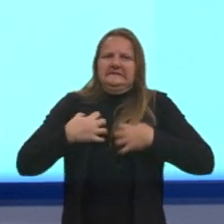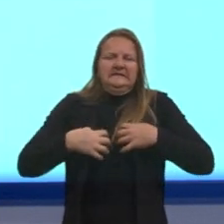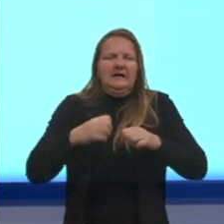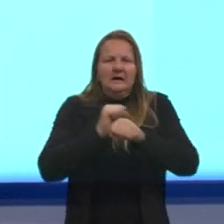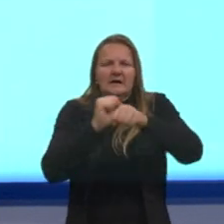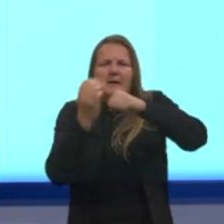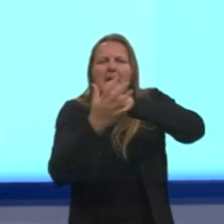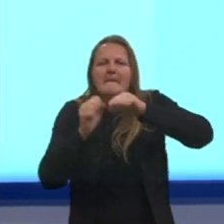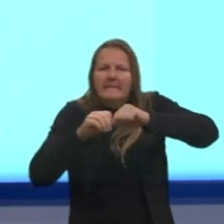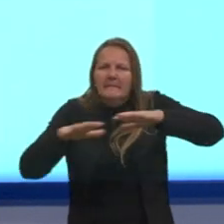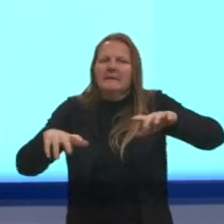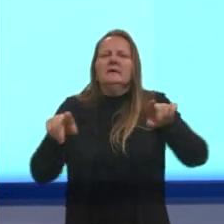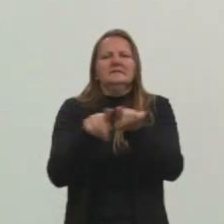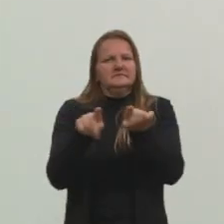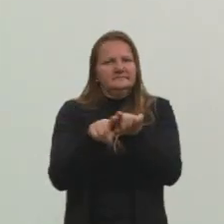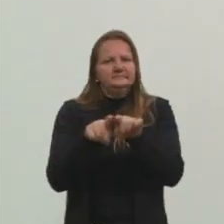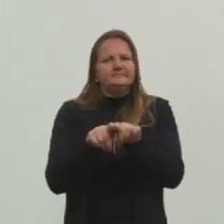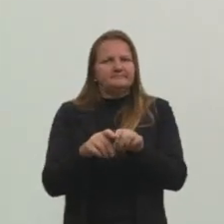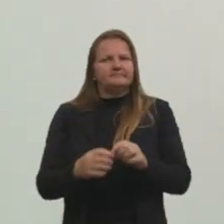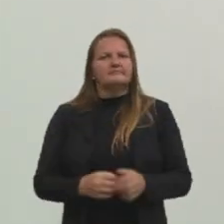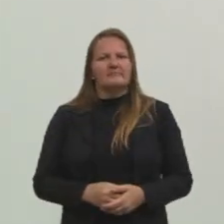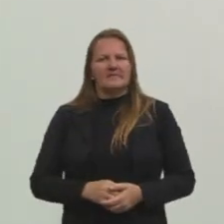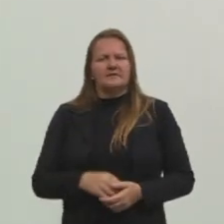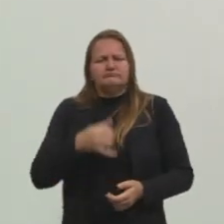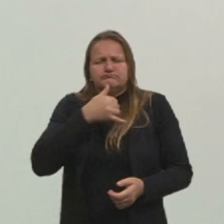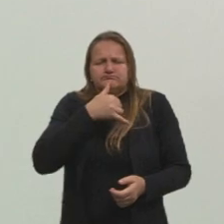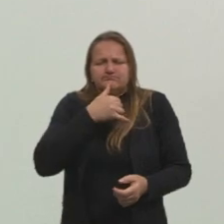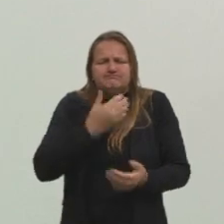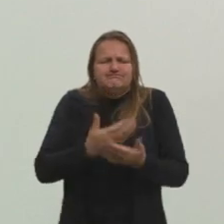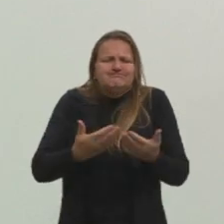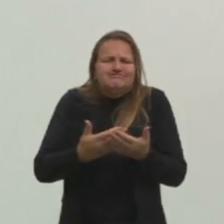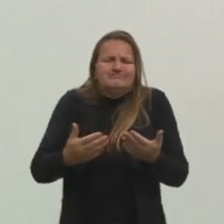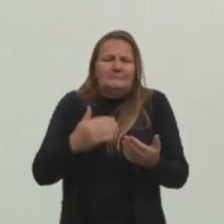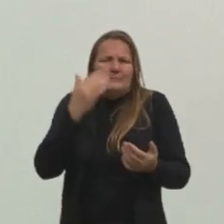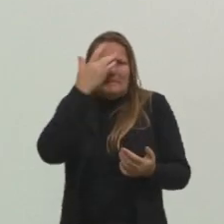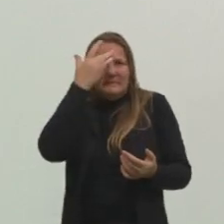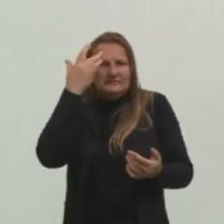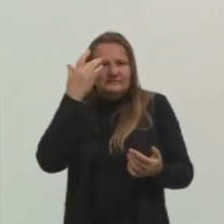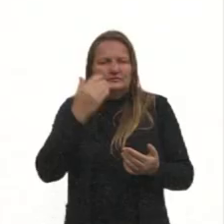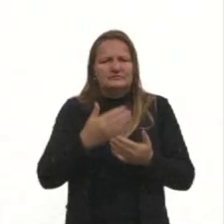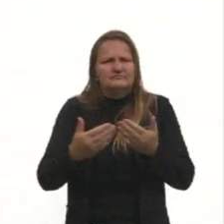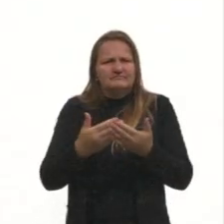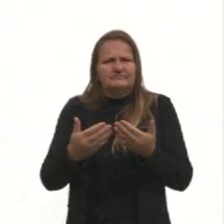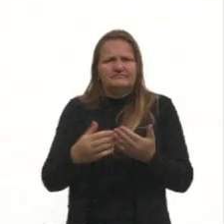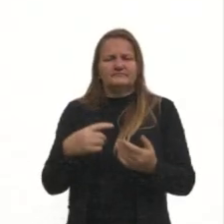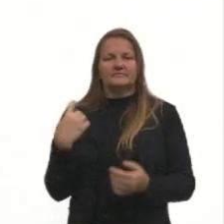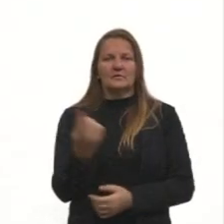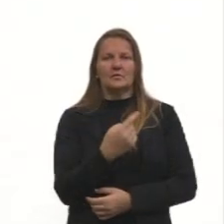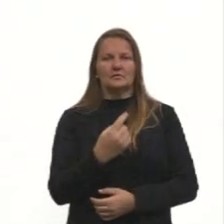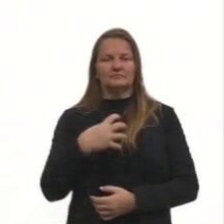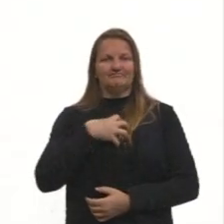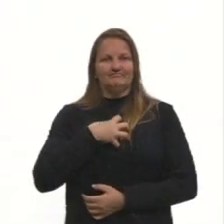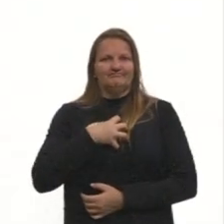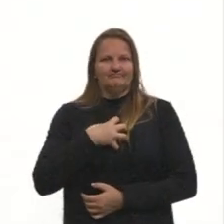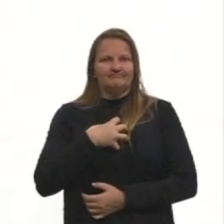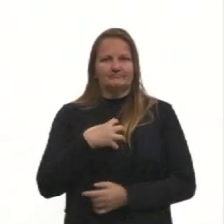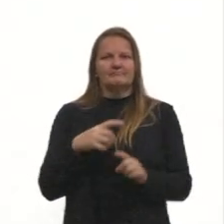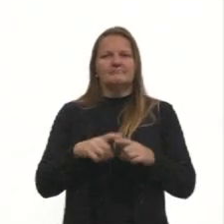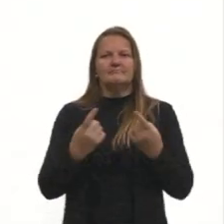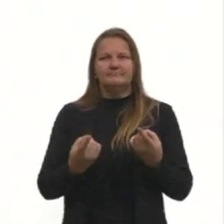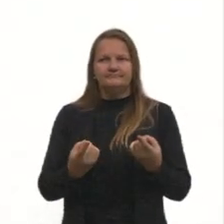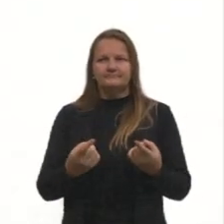por um lado que vem trouxe muitas tristezas para nós perdas né Essas coisas não é todo mundo sentiu mas